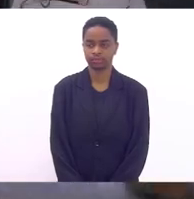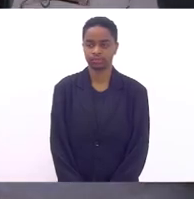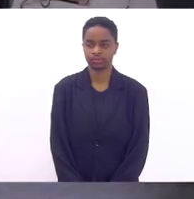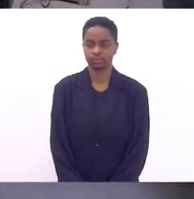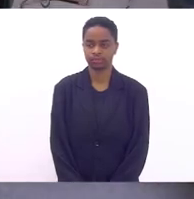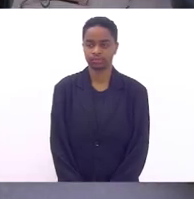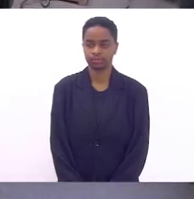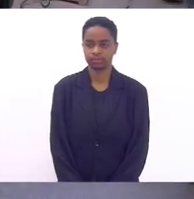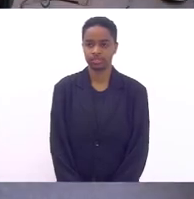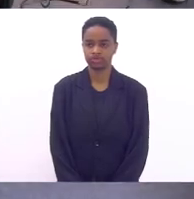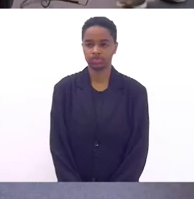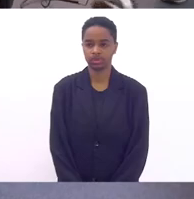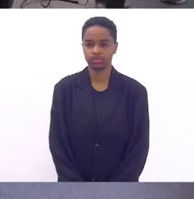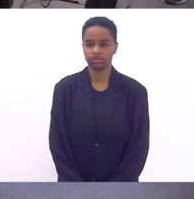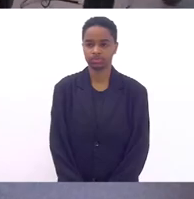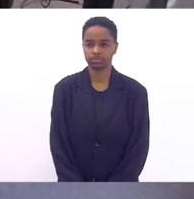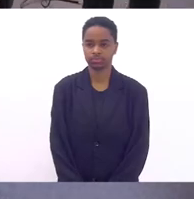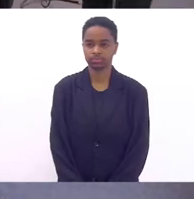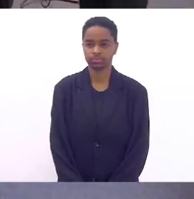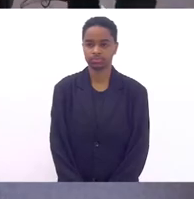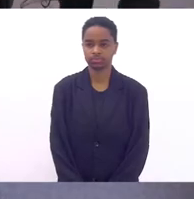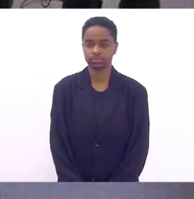ó bom